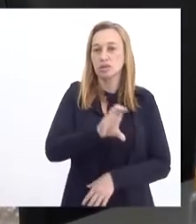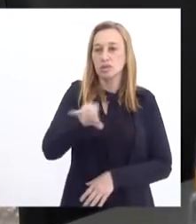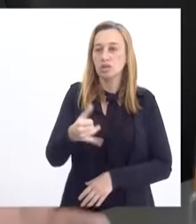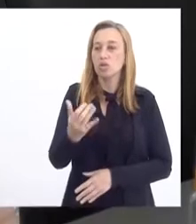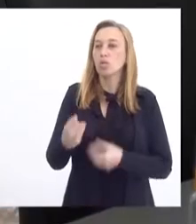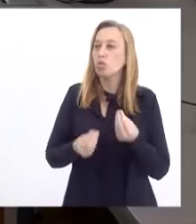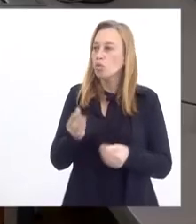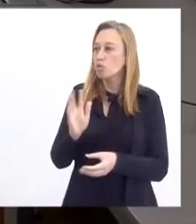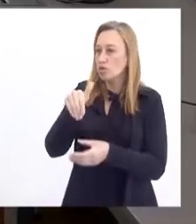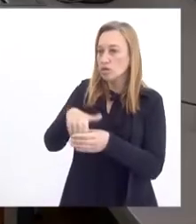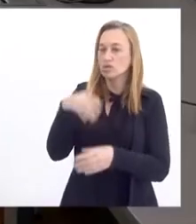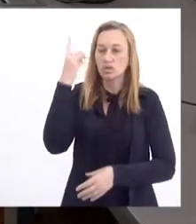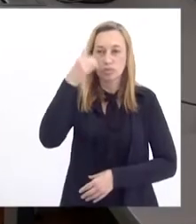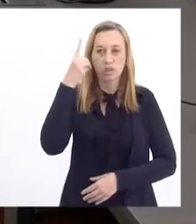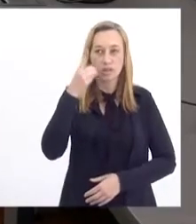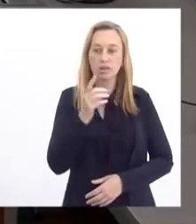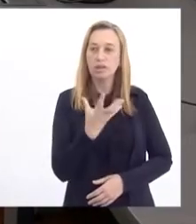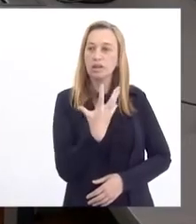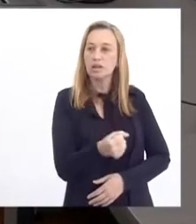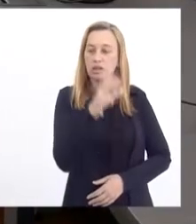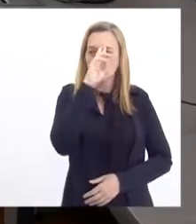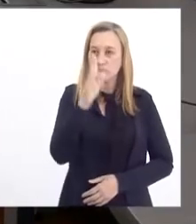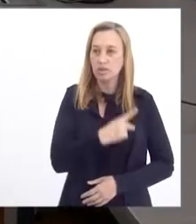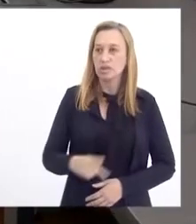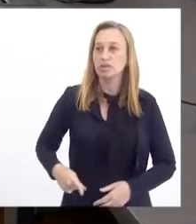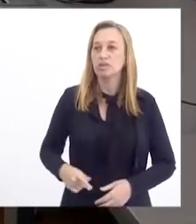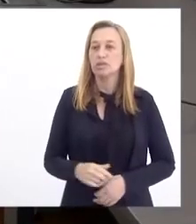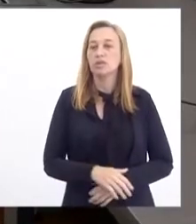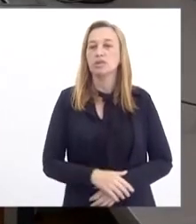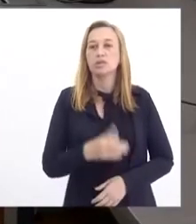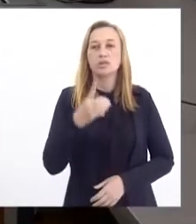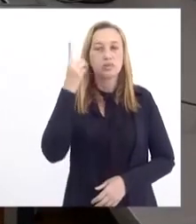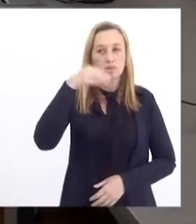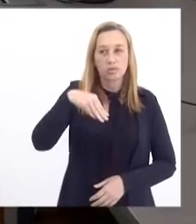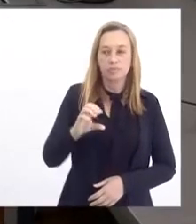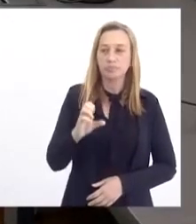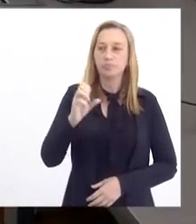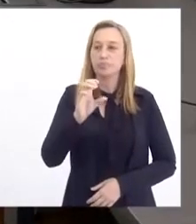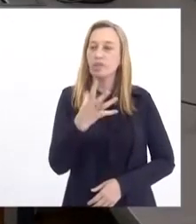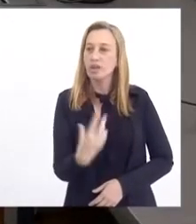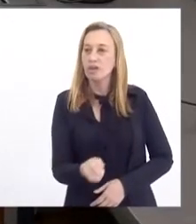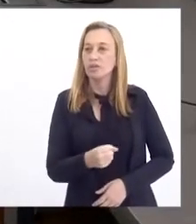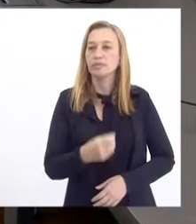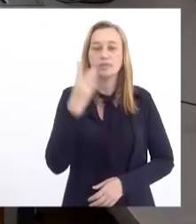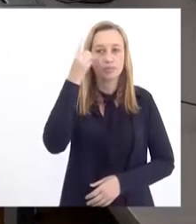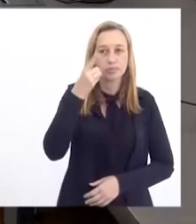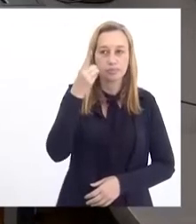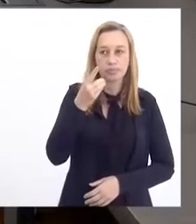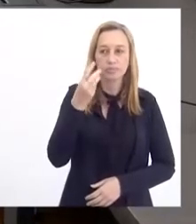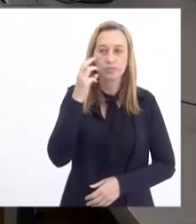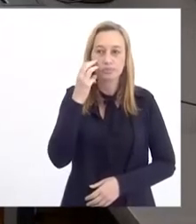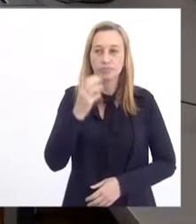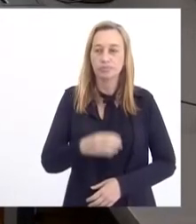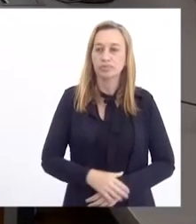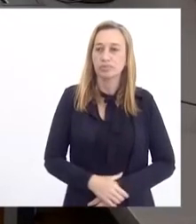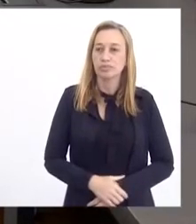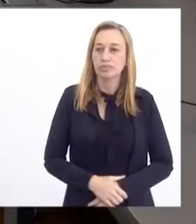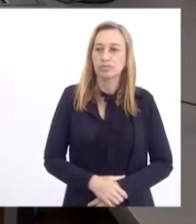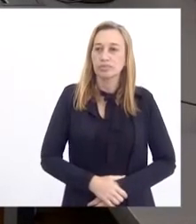senhores deputados? Rosenberg Reis. Favorável, senhor presidente. Deputado Mink. Favorável. Deputado Valdec.